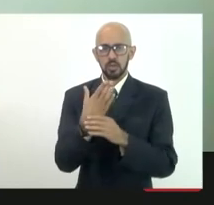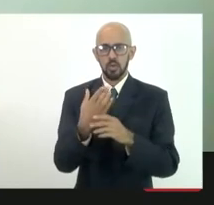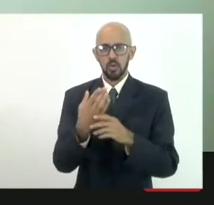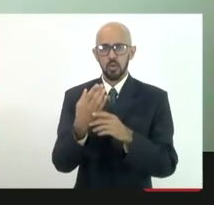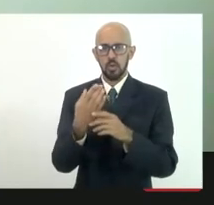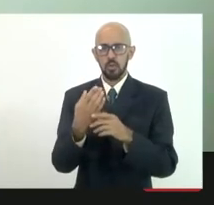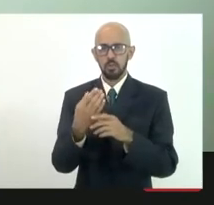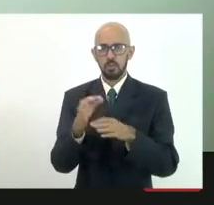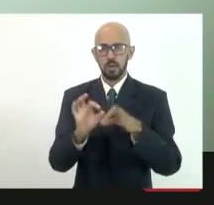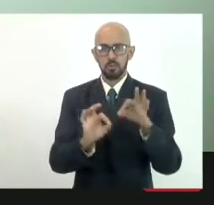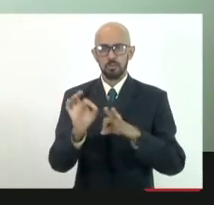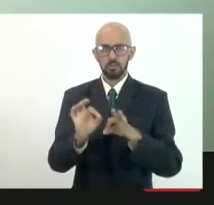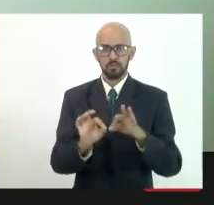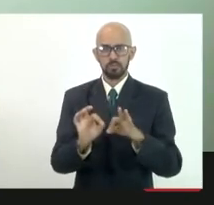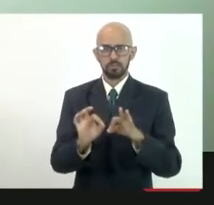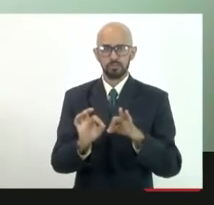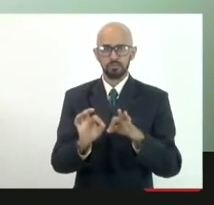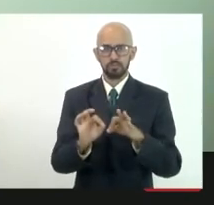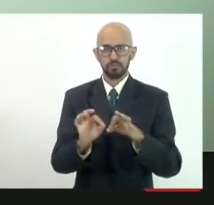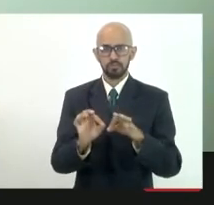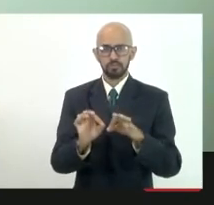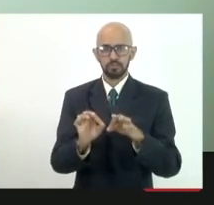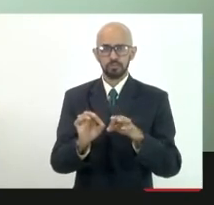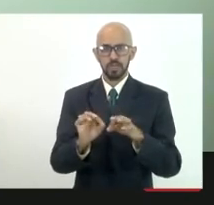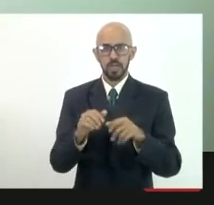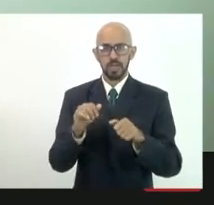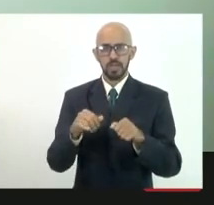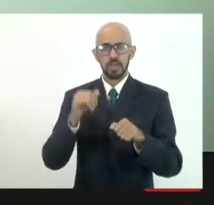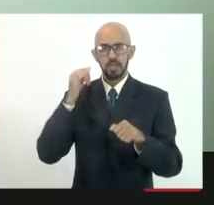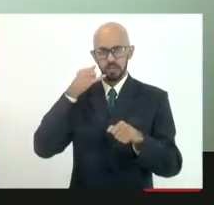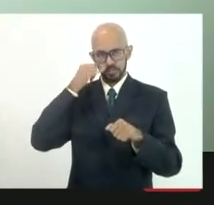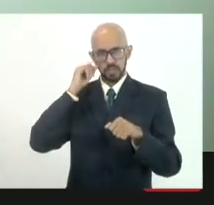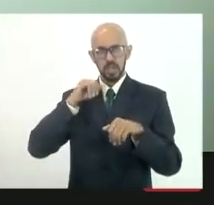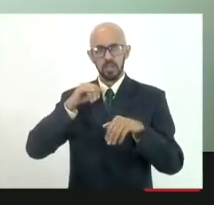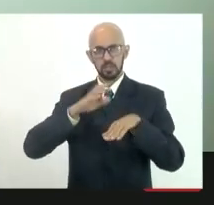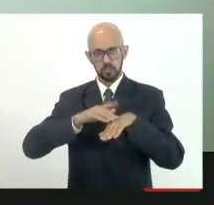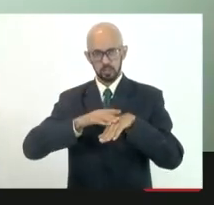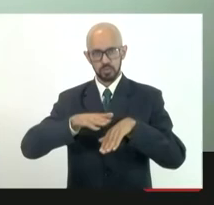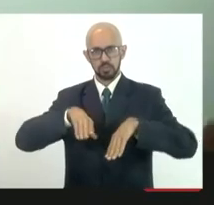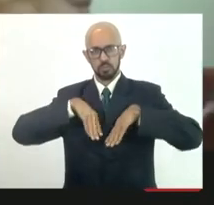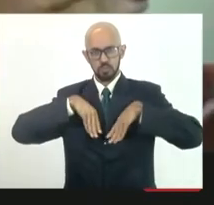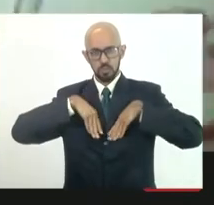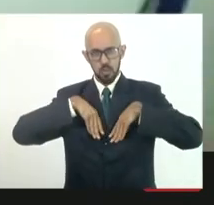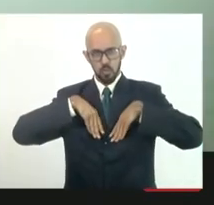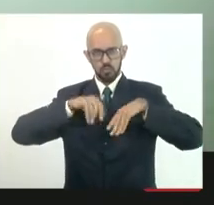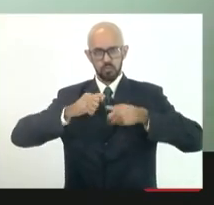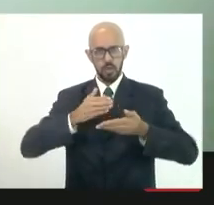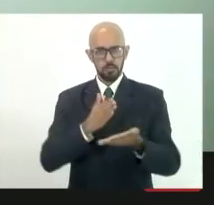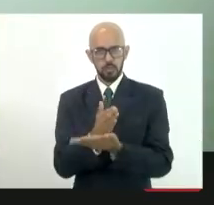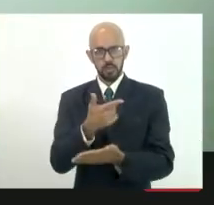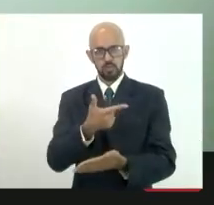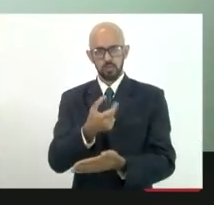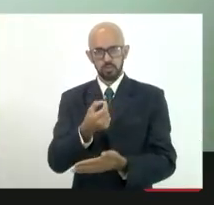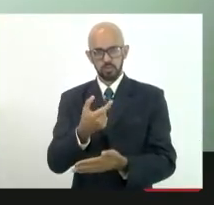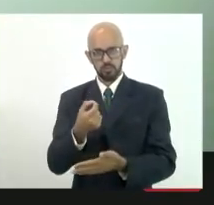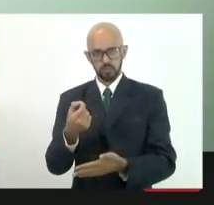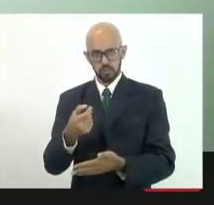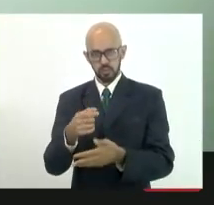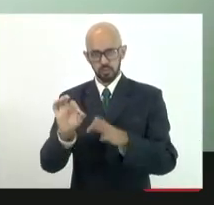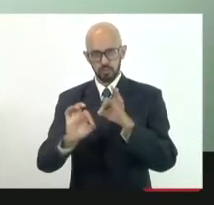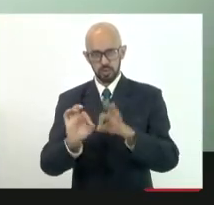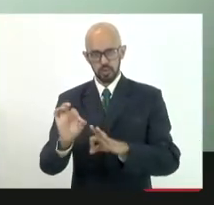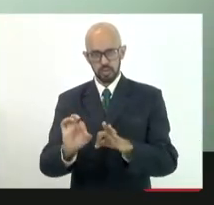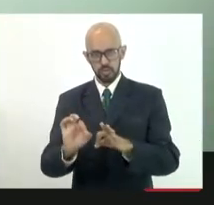eliminação da tuberculose. Esse projeto foi aprovado em 2020 e, a partir da estrutura desse projeto,